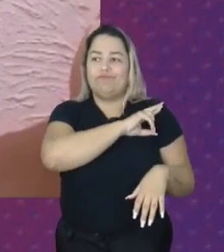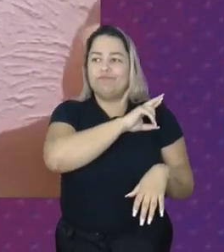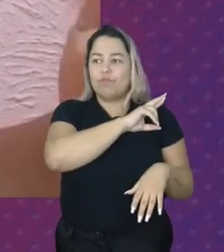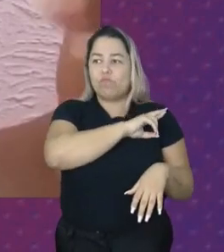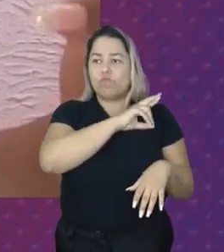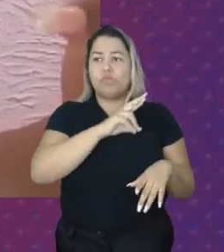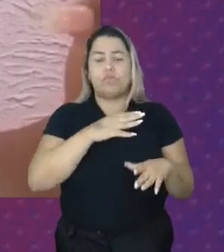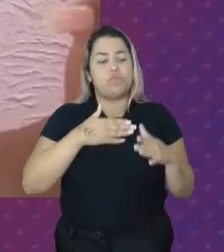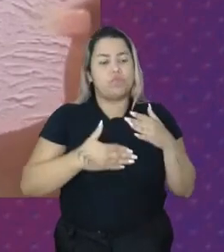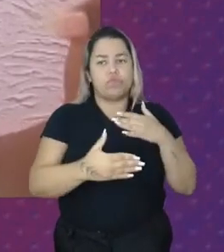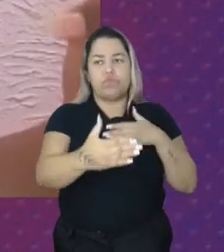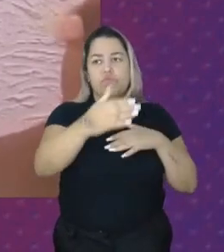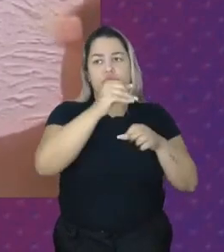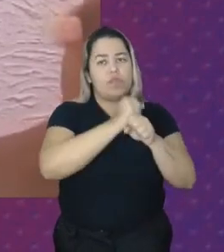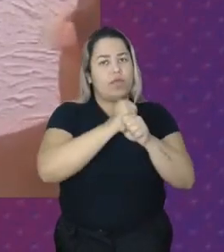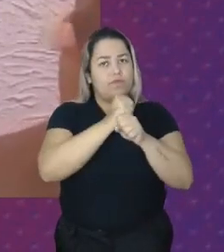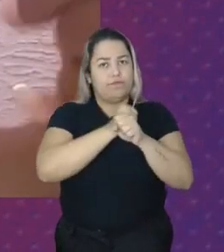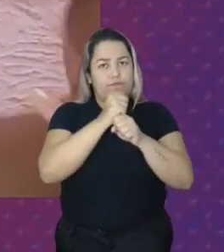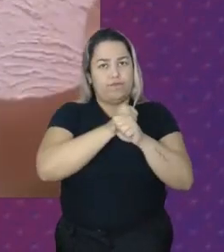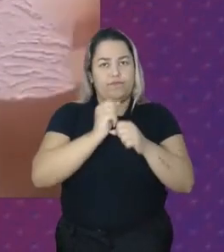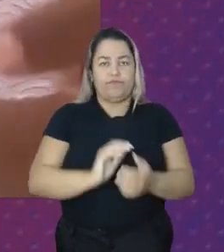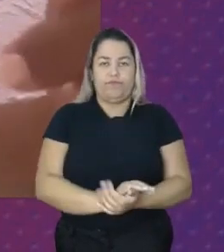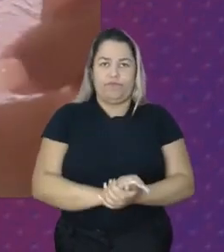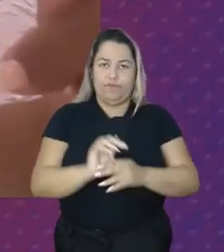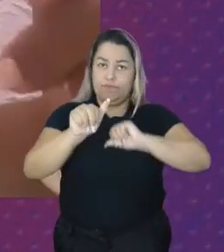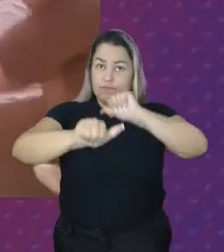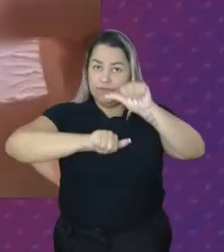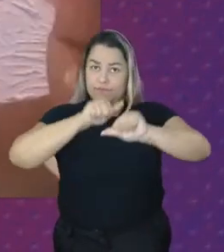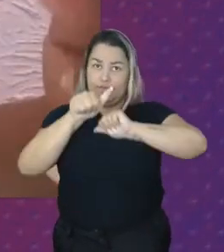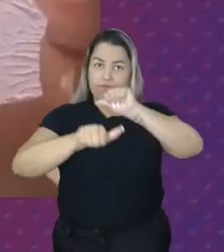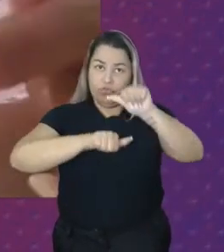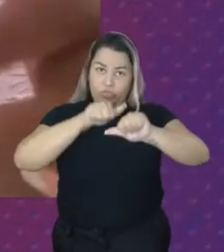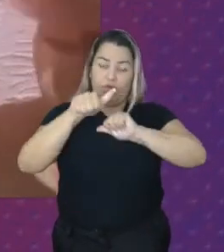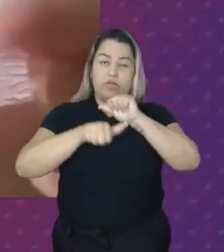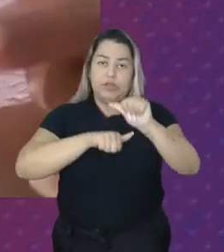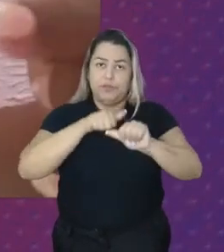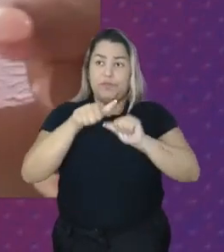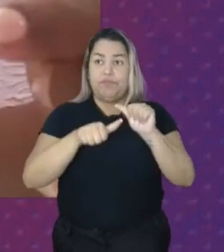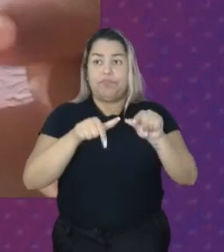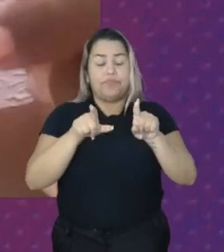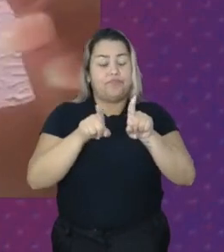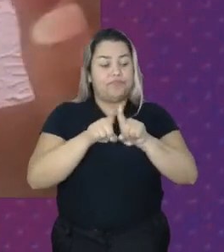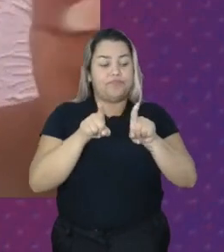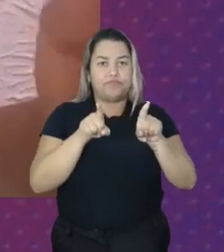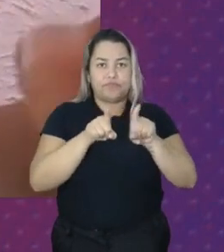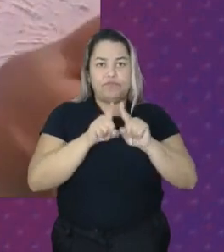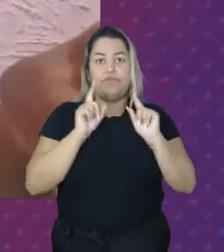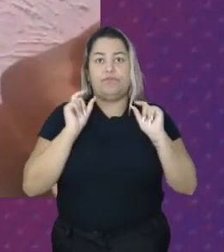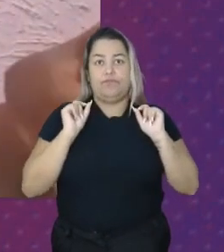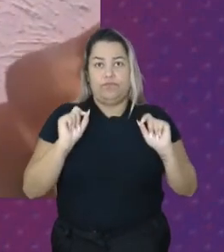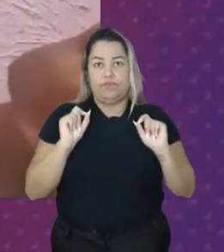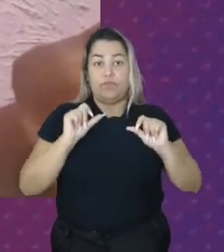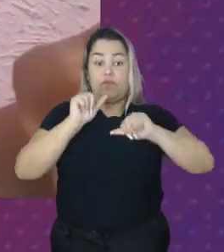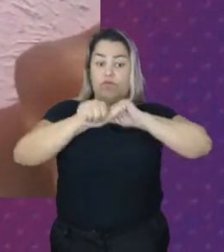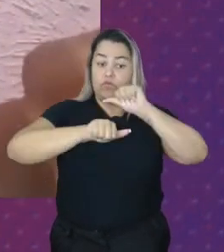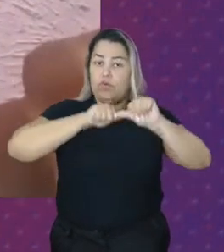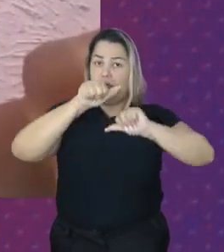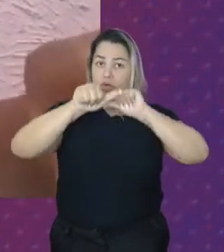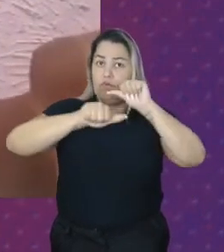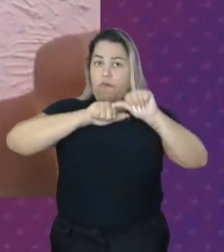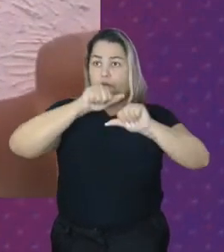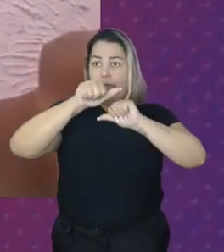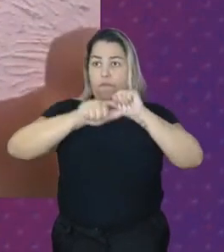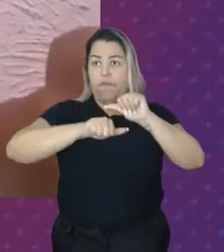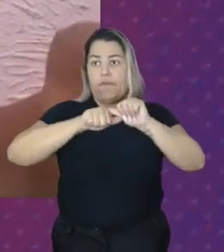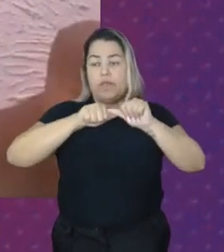tempo, a gente começou a mudar, né? A tentar mudar essa situação. E trocar isso aí de empregada